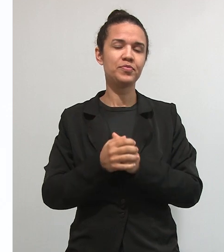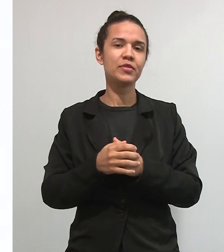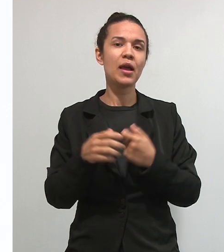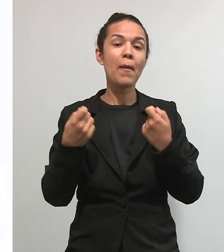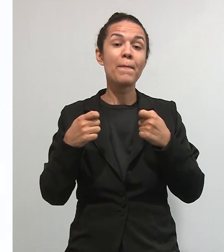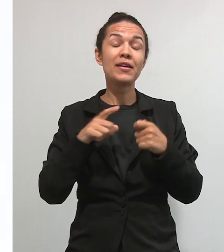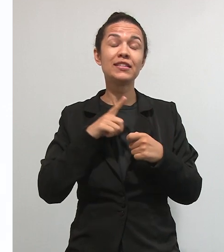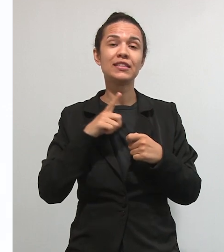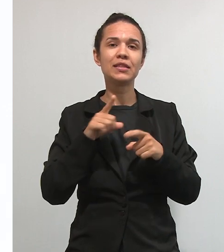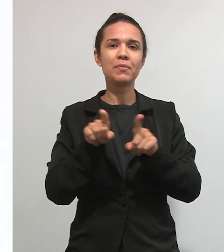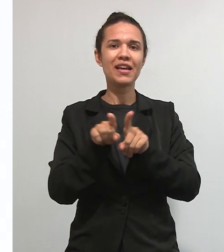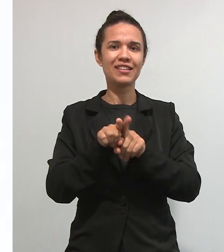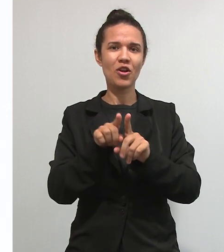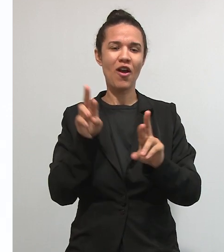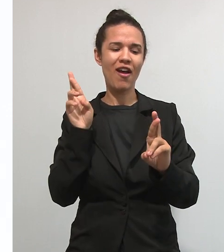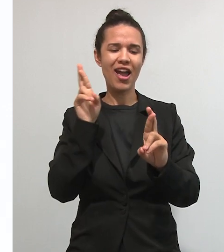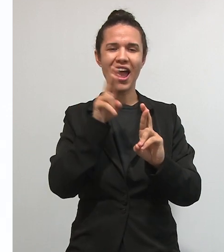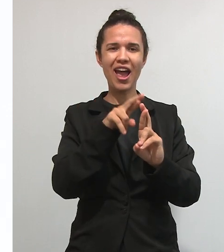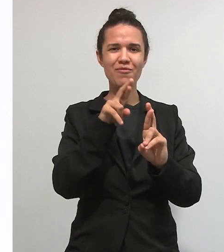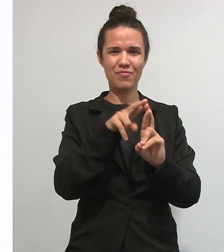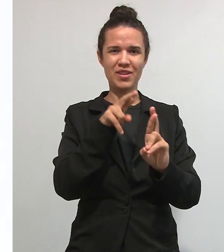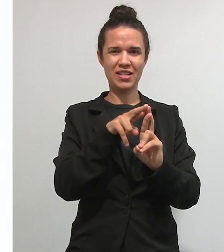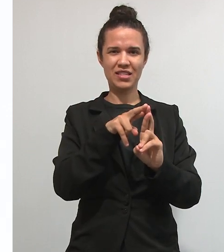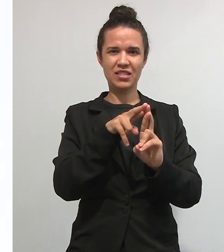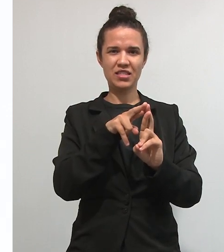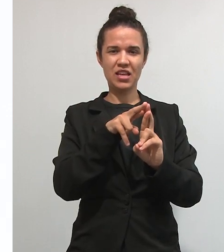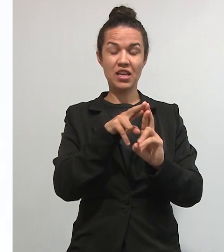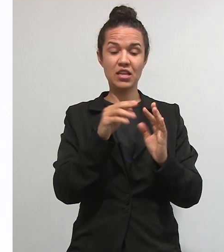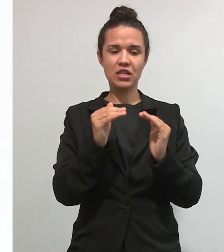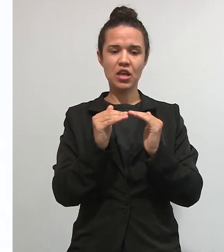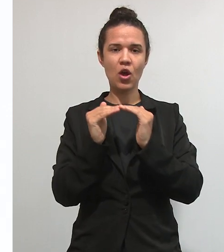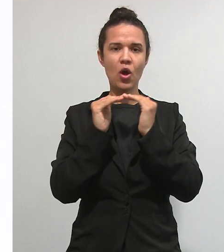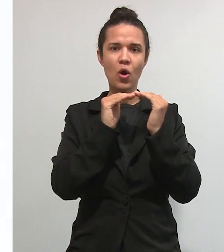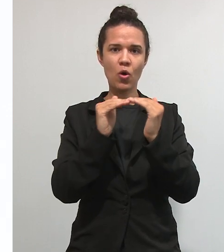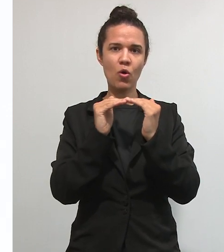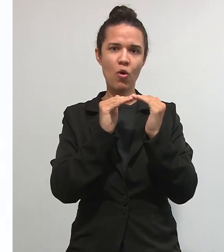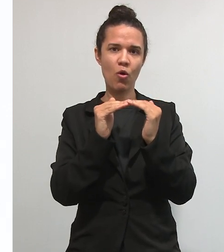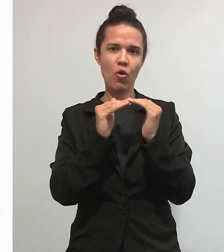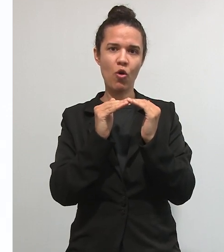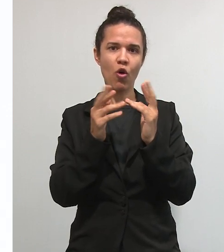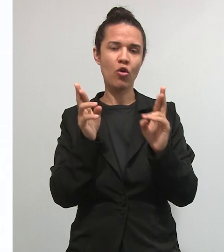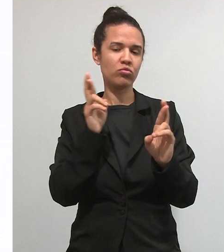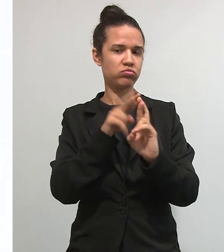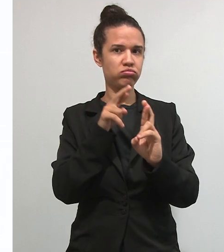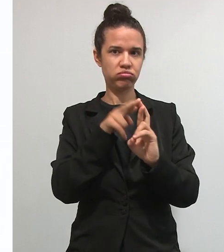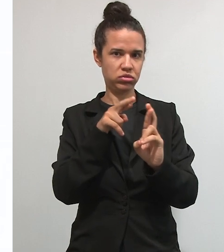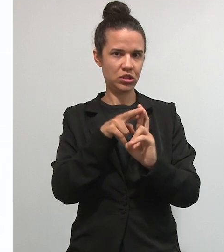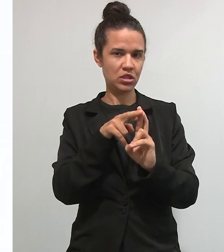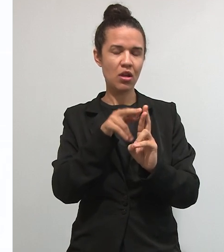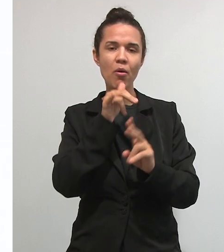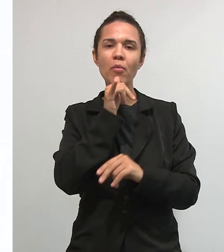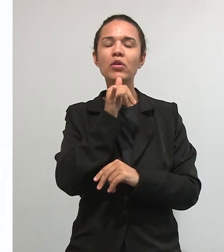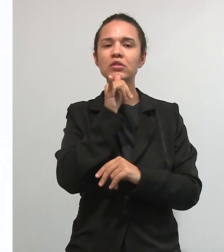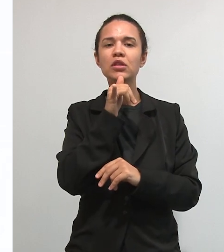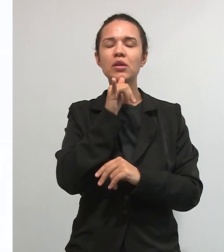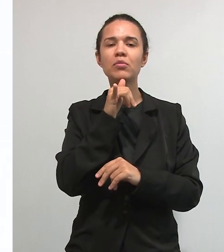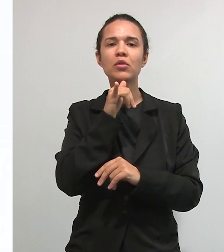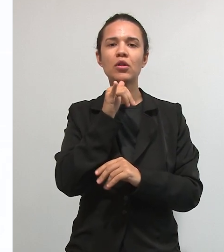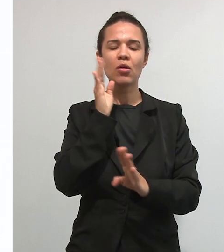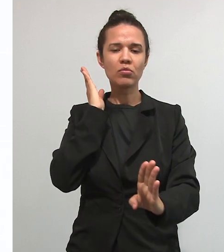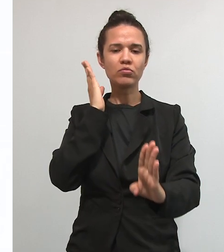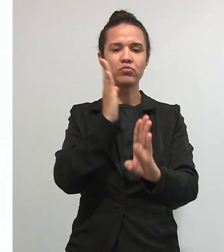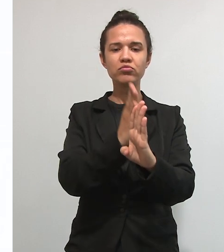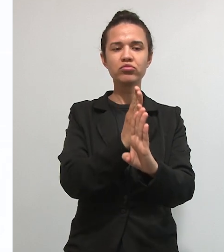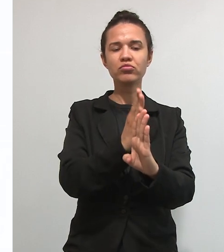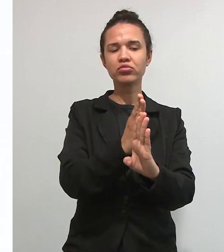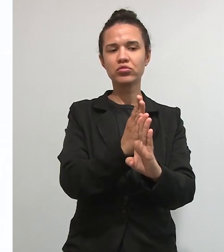ó, verificabilidade, ou seja, representar o que se propõe a representar. Não é isso? Se tem um